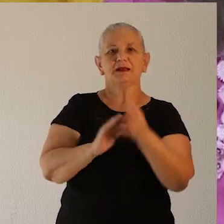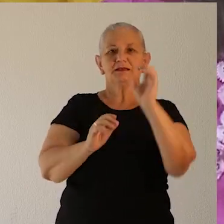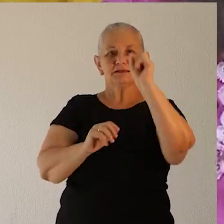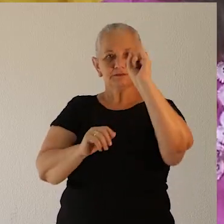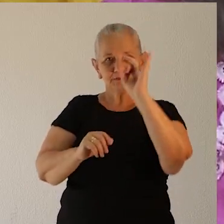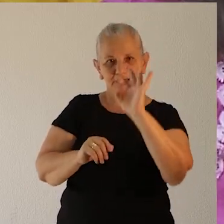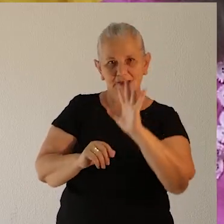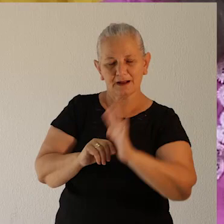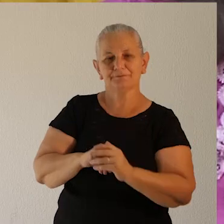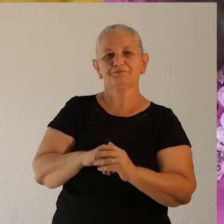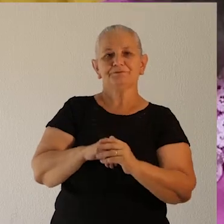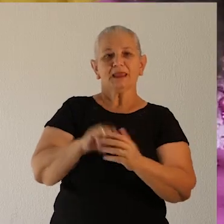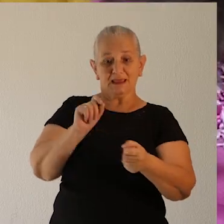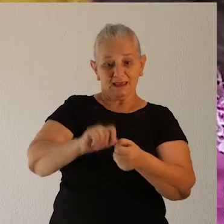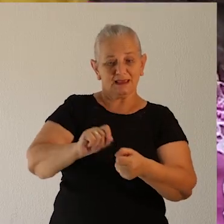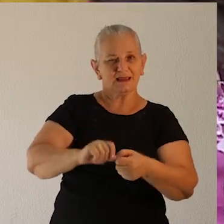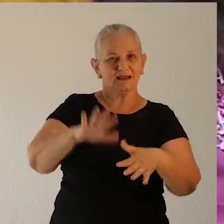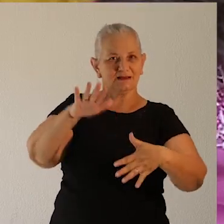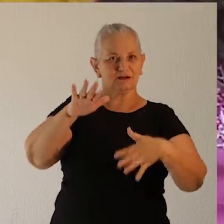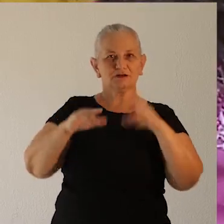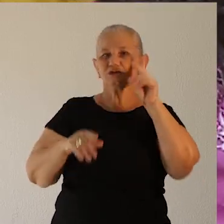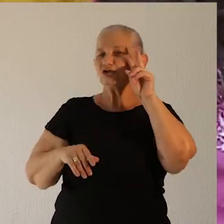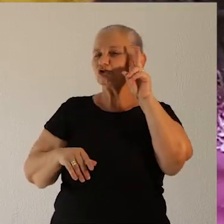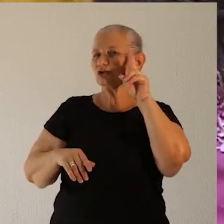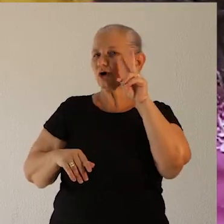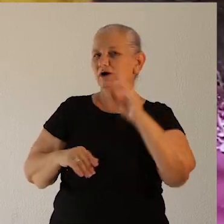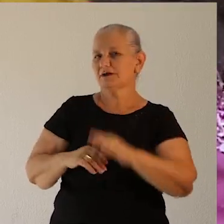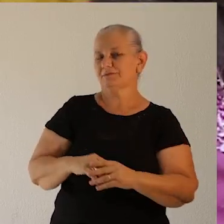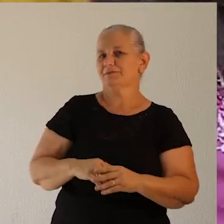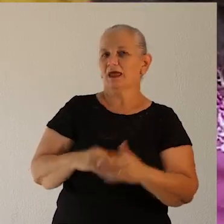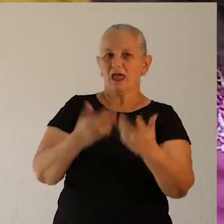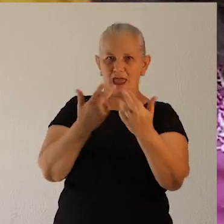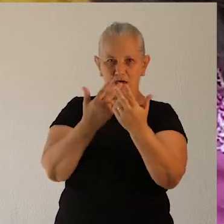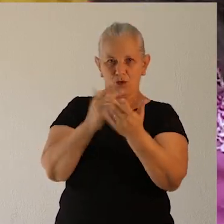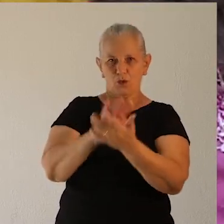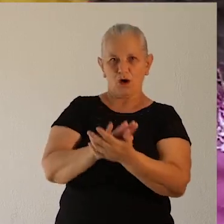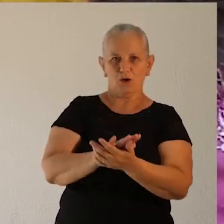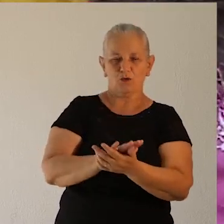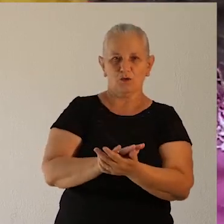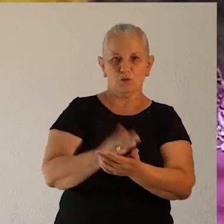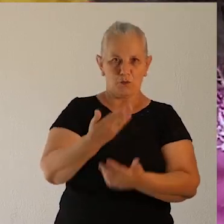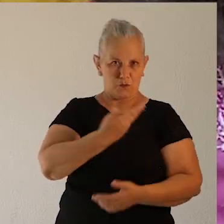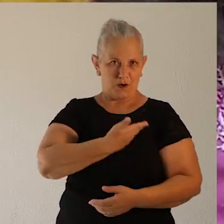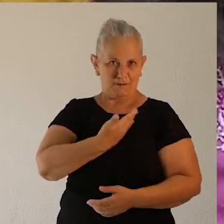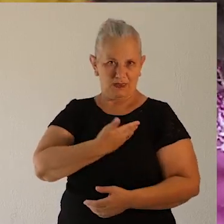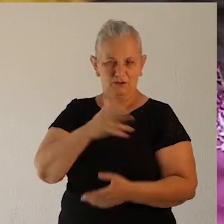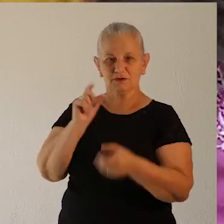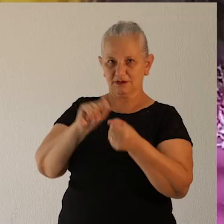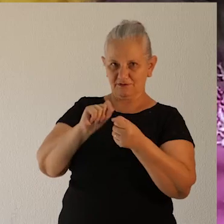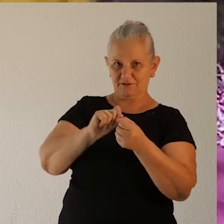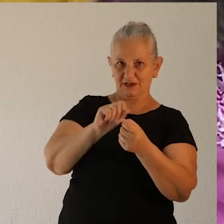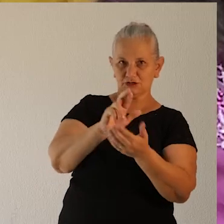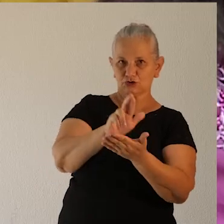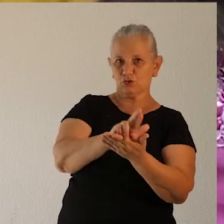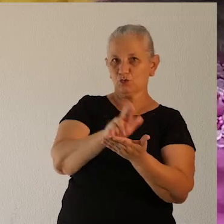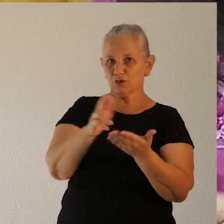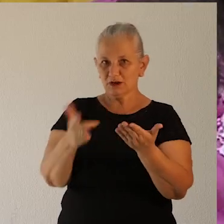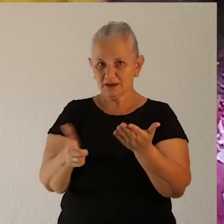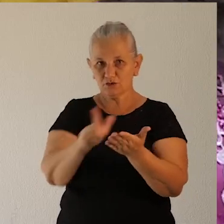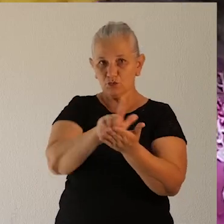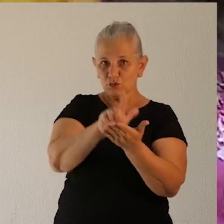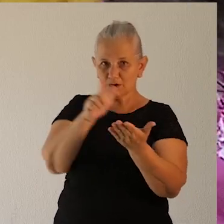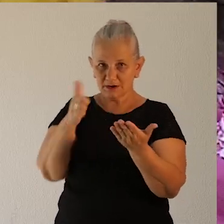criar histórias. Esse é um Antônio Pena, tá mostrando um livro do Antônio Pena, capa preta, tem